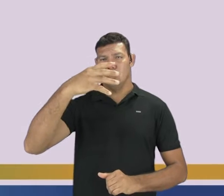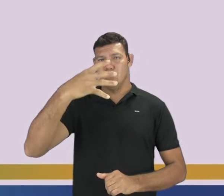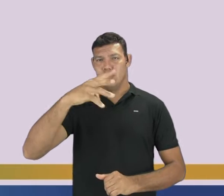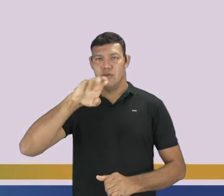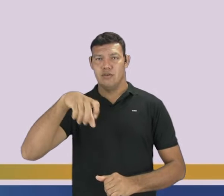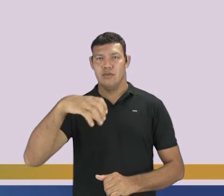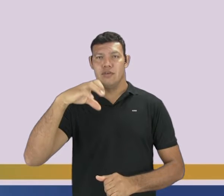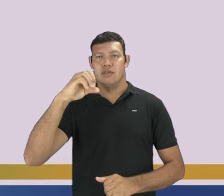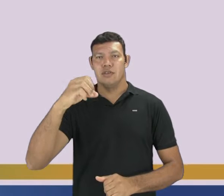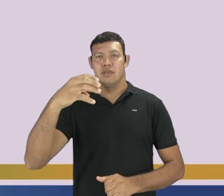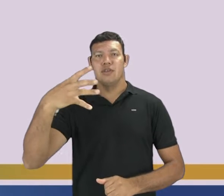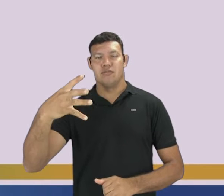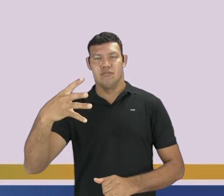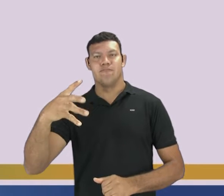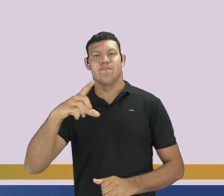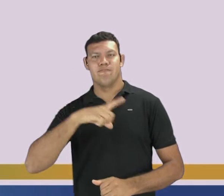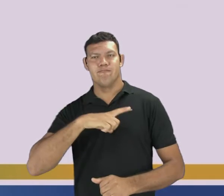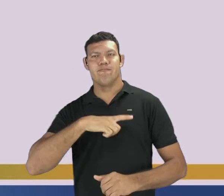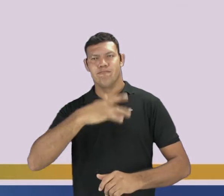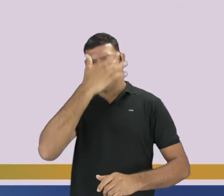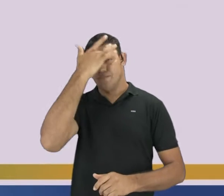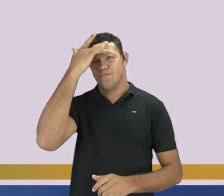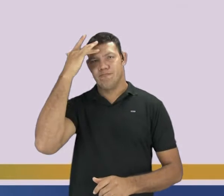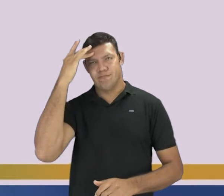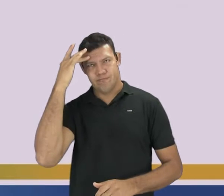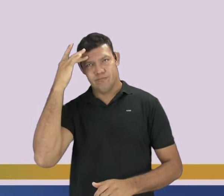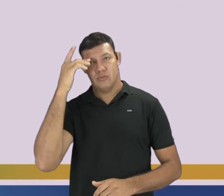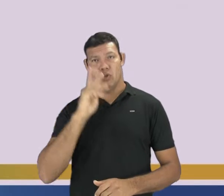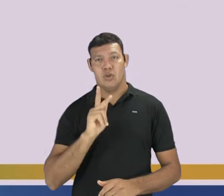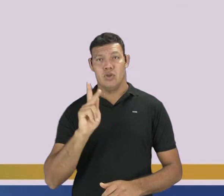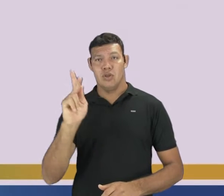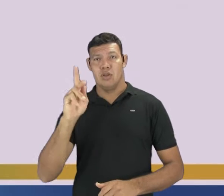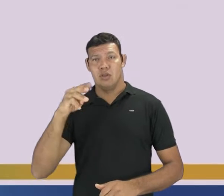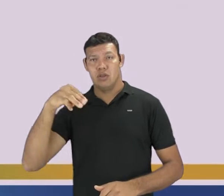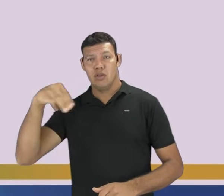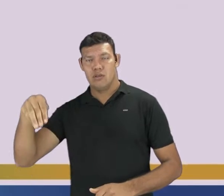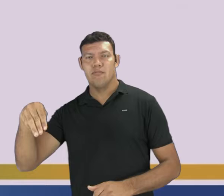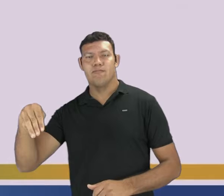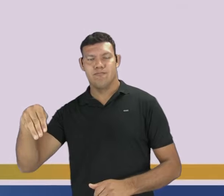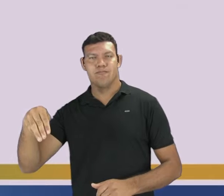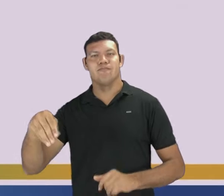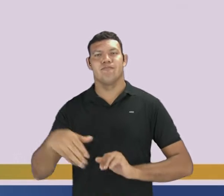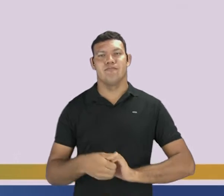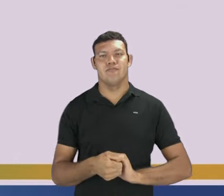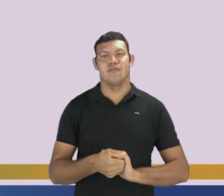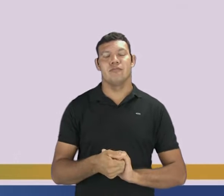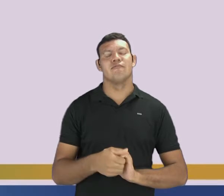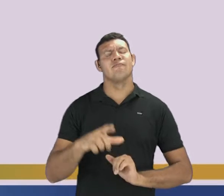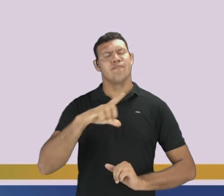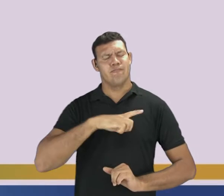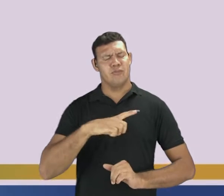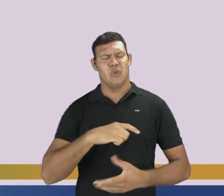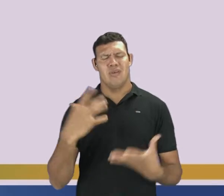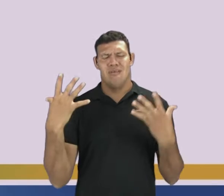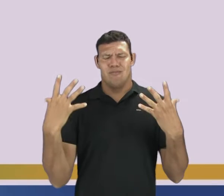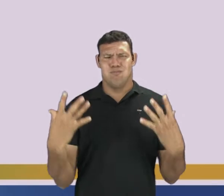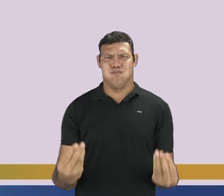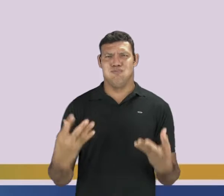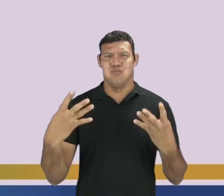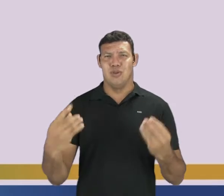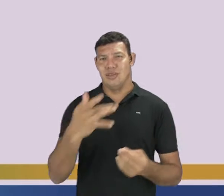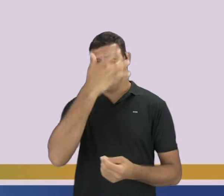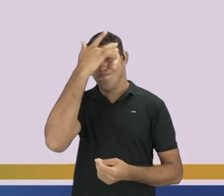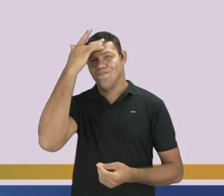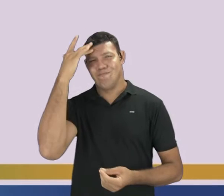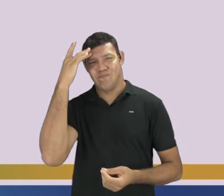94,04 habitantes por quilômetro quadrado. Isso quer dizer o quê? Que existe muita gente para